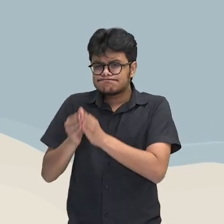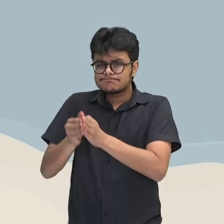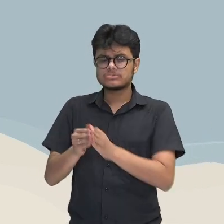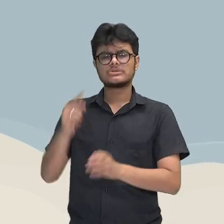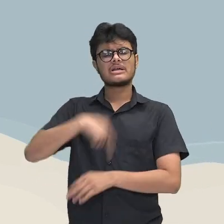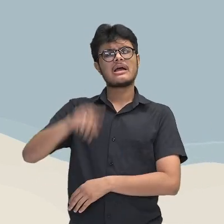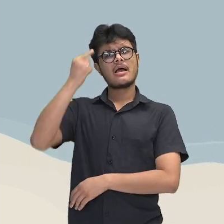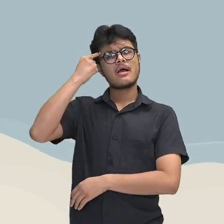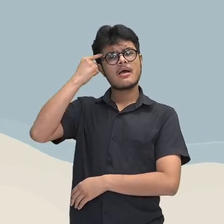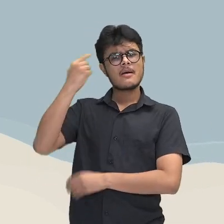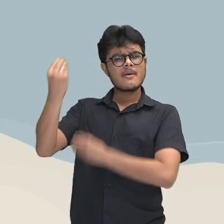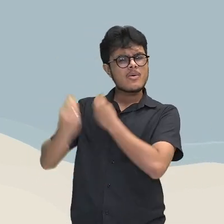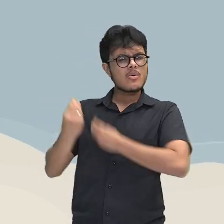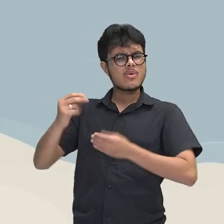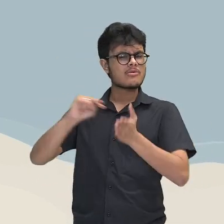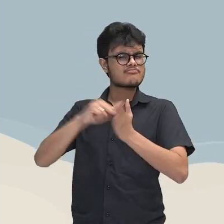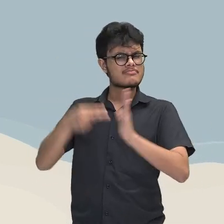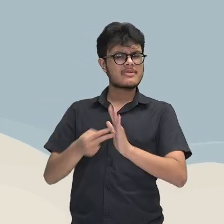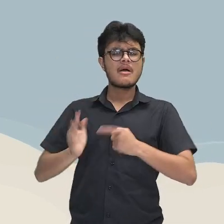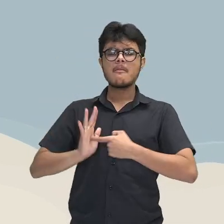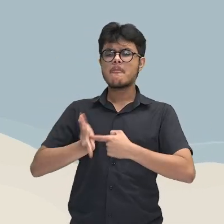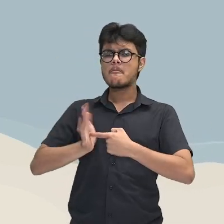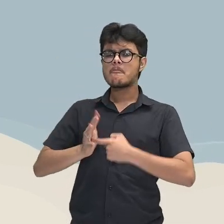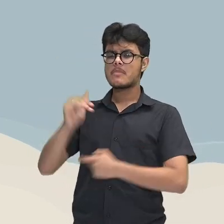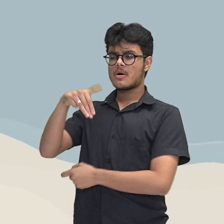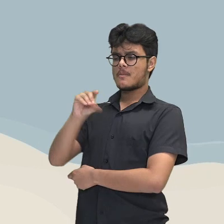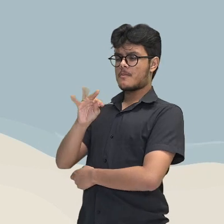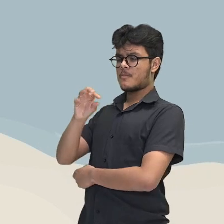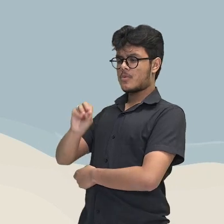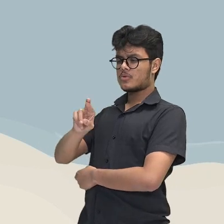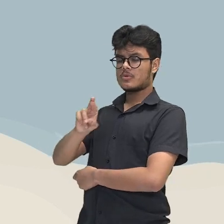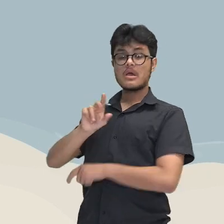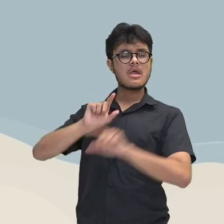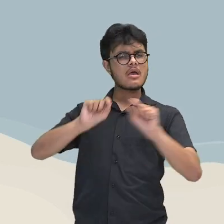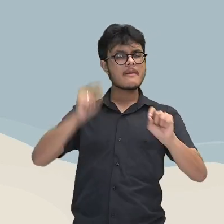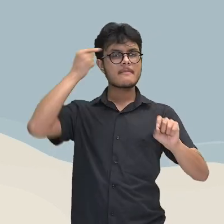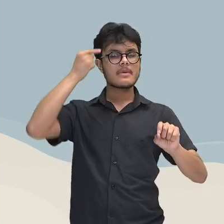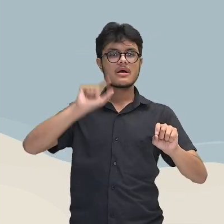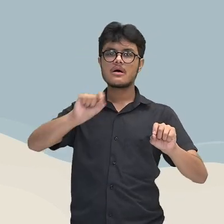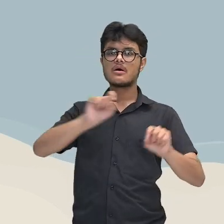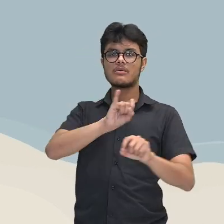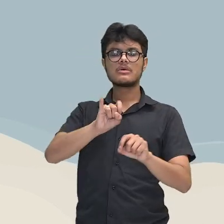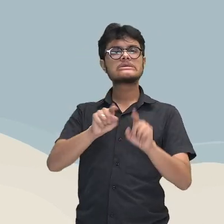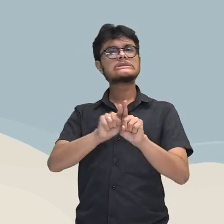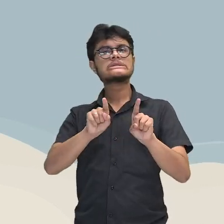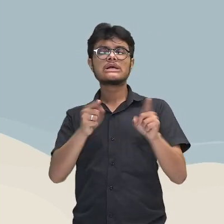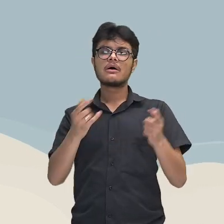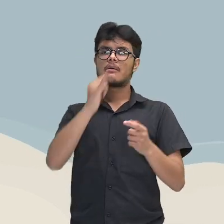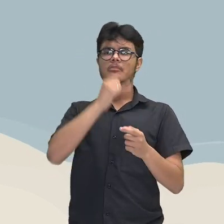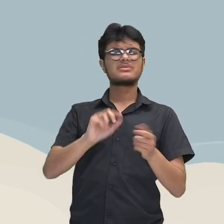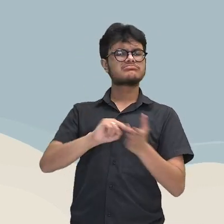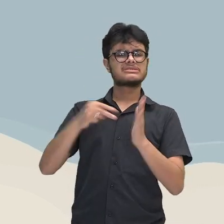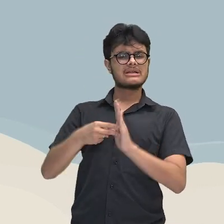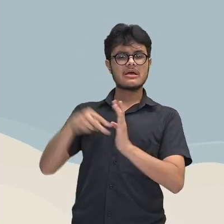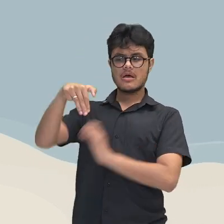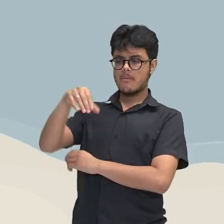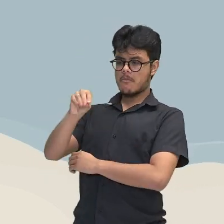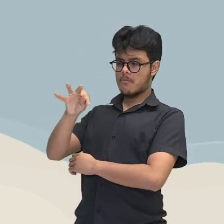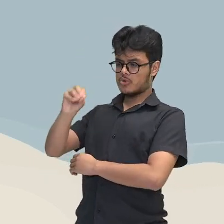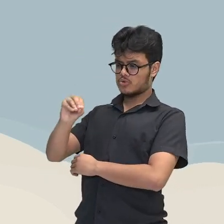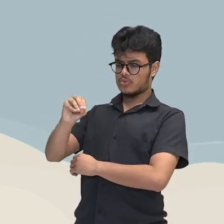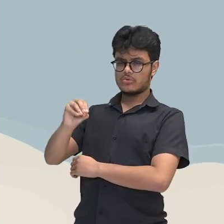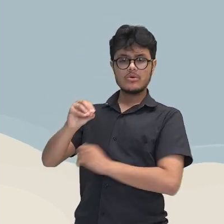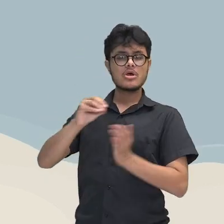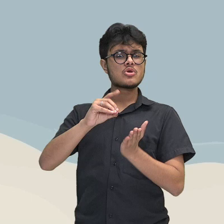para pensar o que é um motor? Quando a gente vai ver o que significa motor no